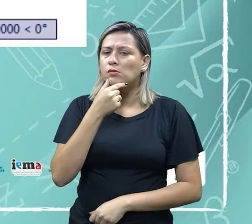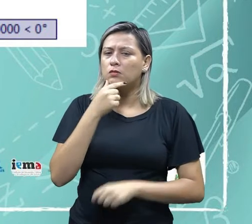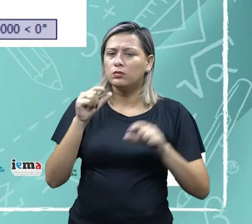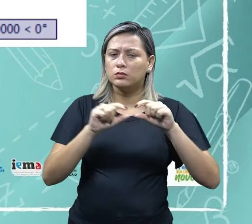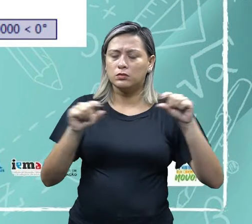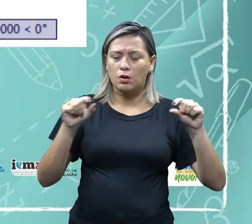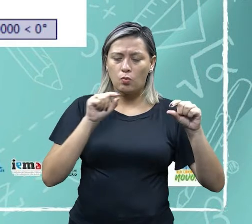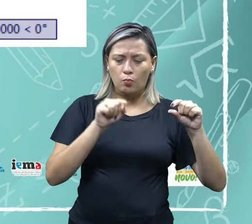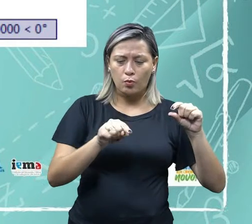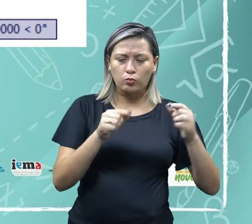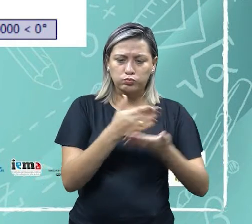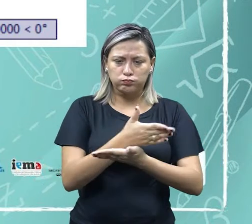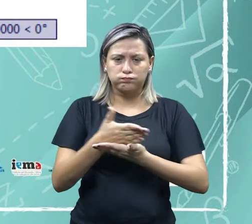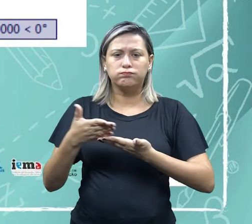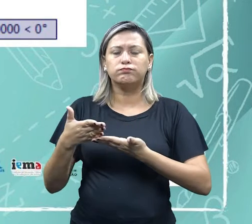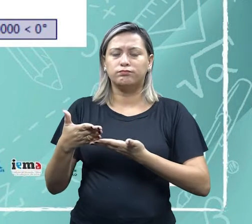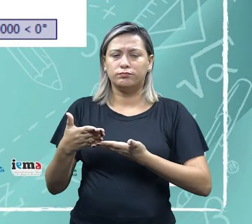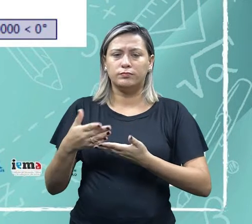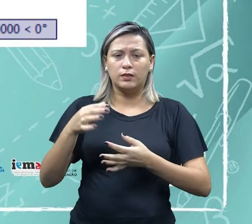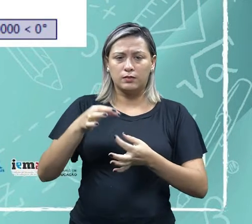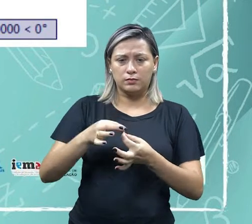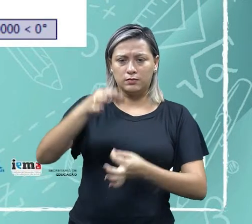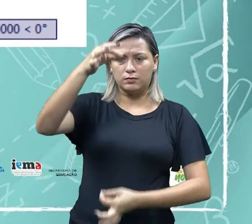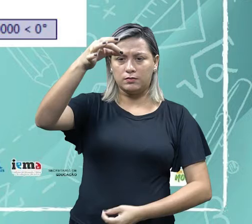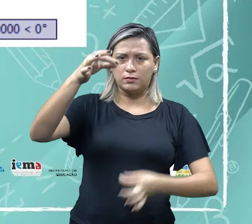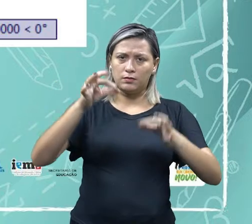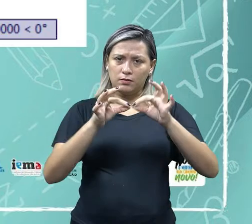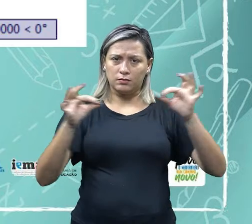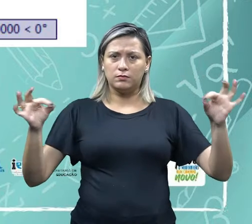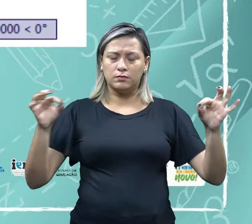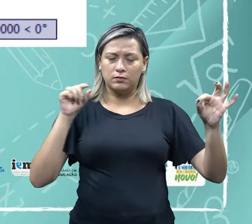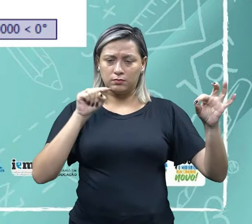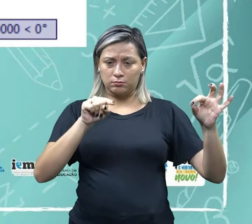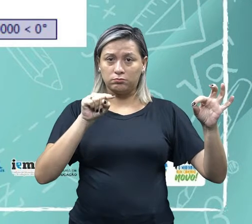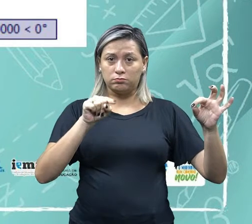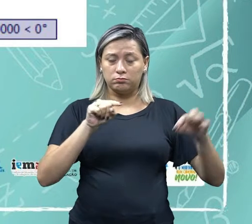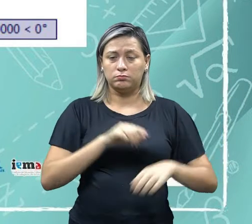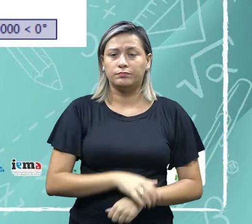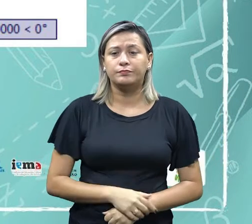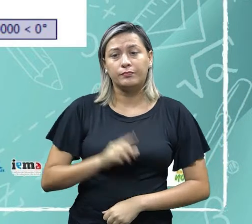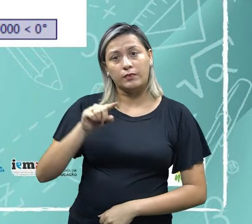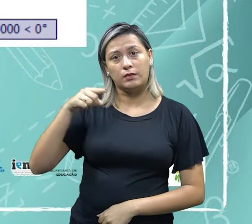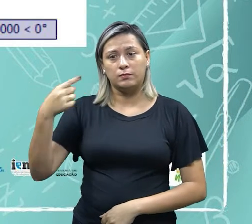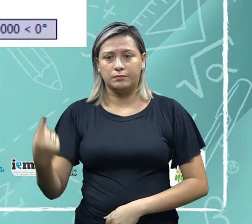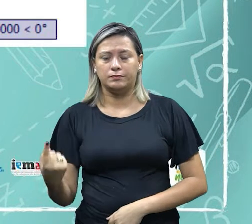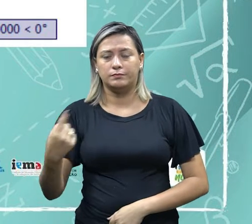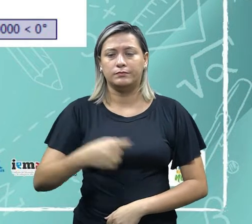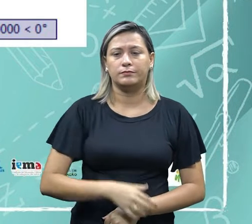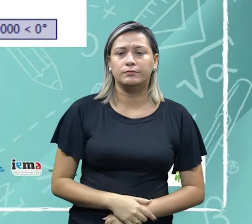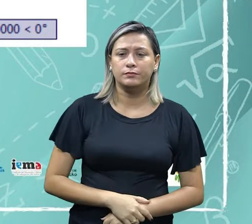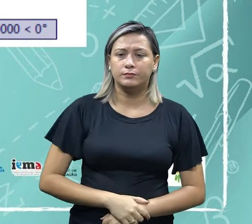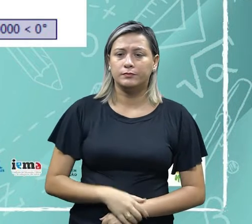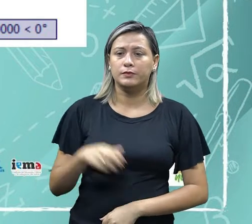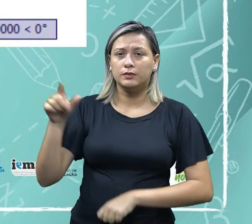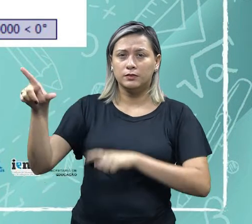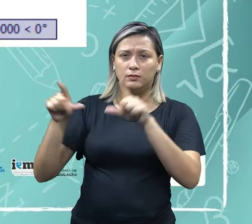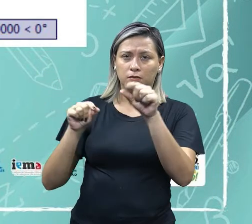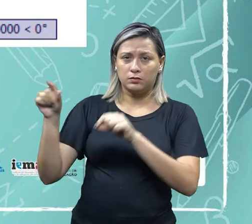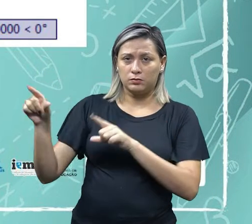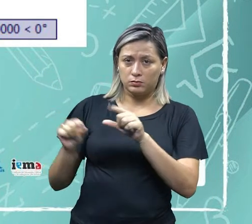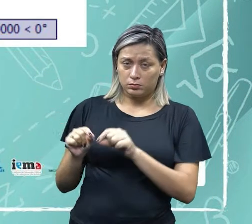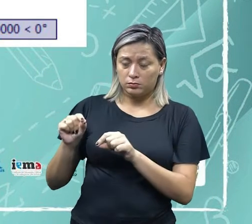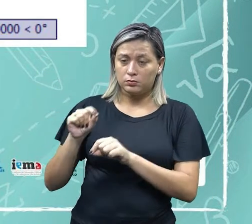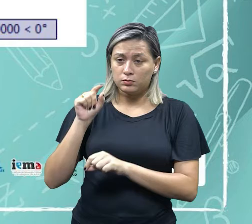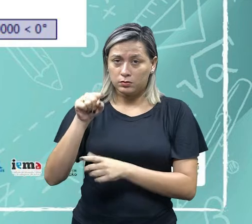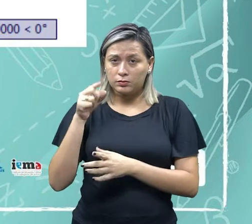Point, ó, o ponto inicial, e tá ali a coordenada, a localização do ponto. Depois disso, ele vai dar aquelas opções ali